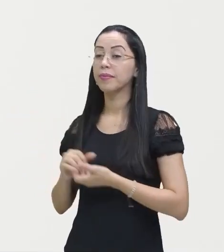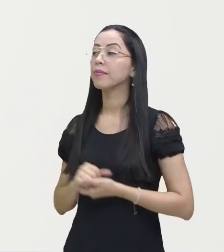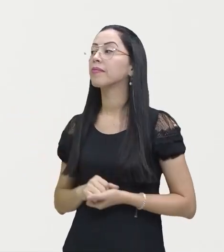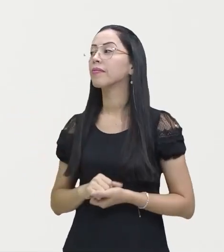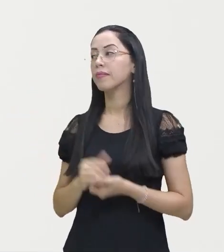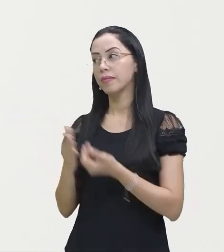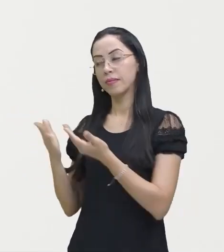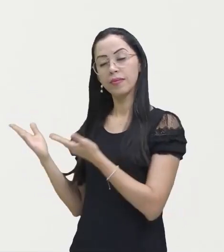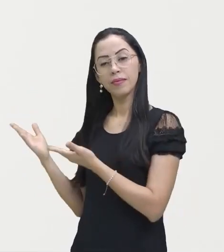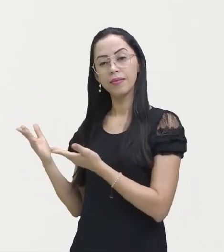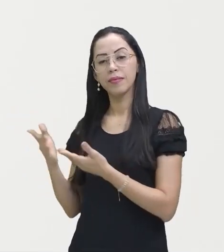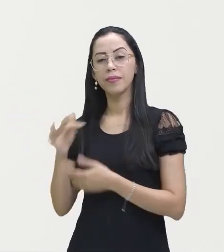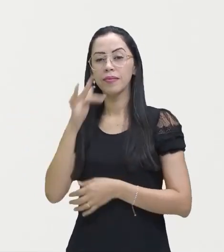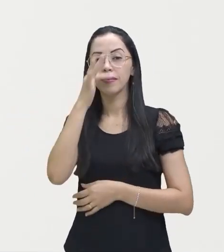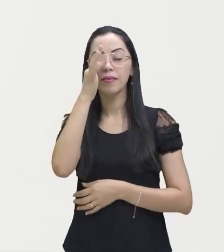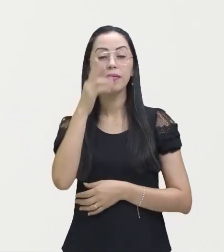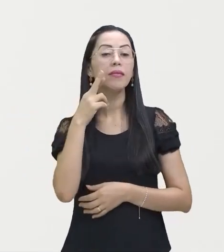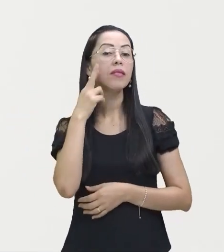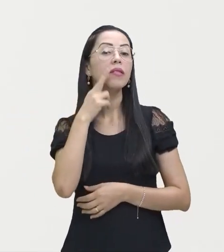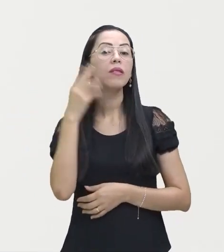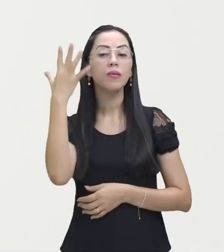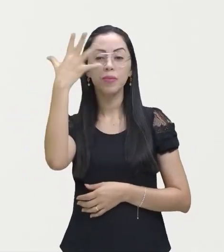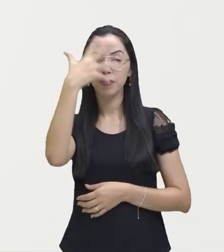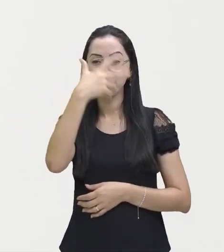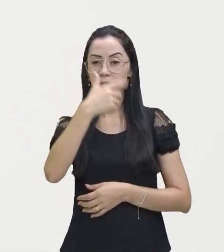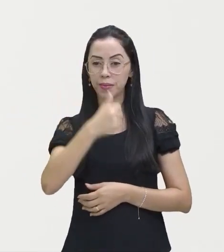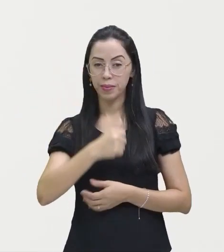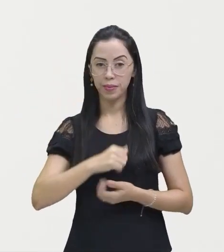Linda, rosa, juvenil.